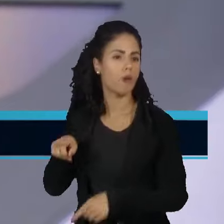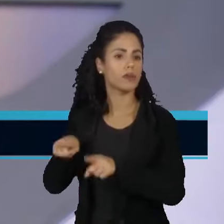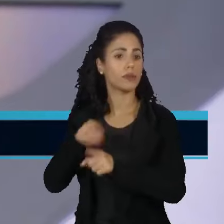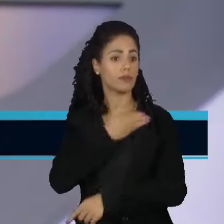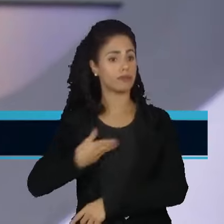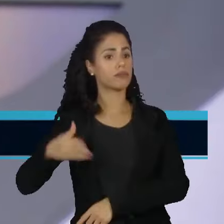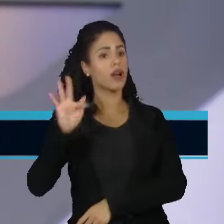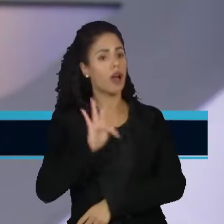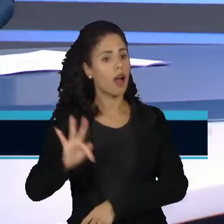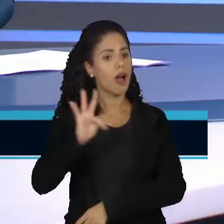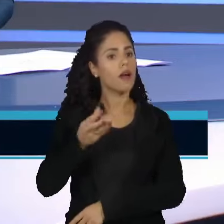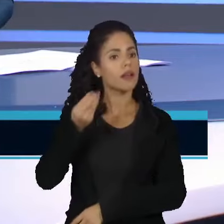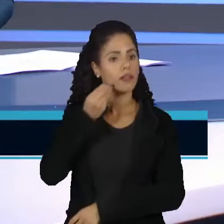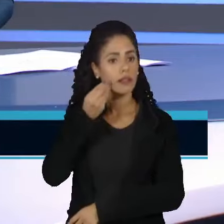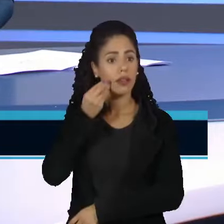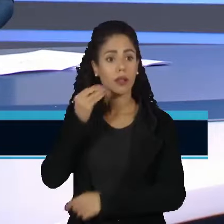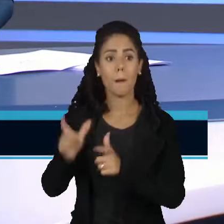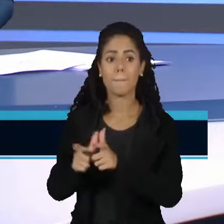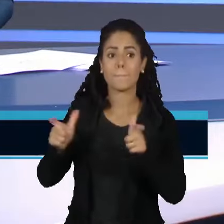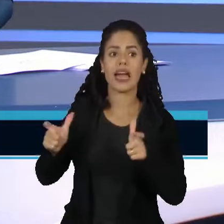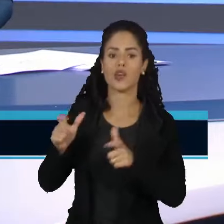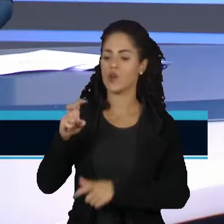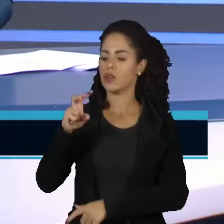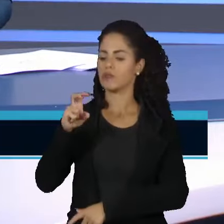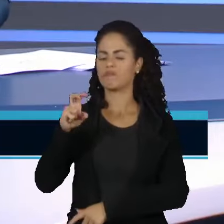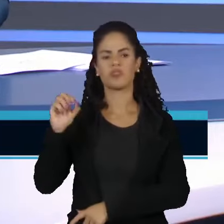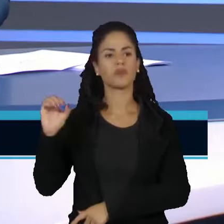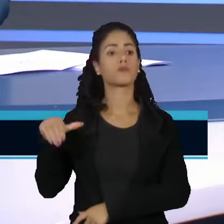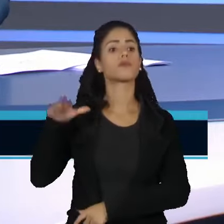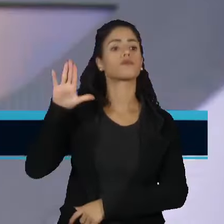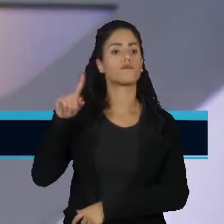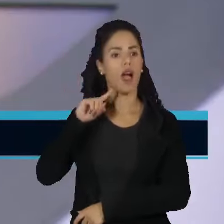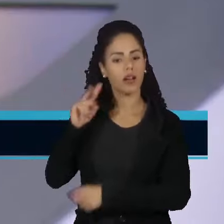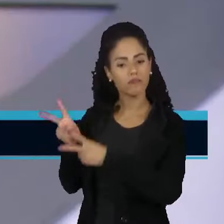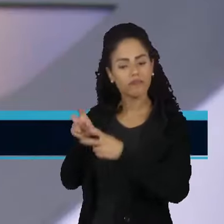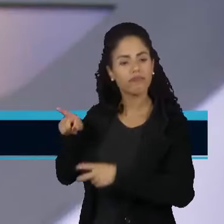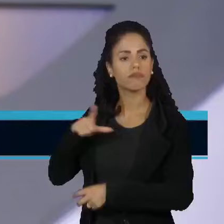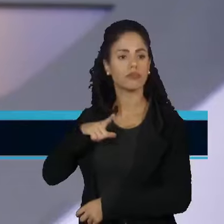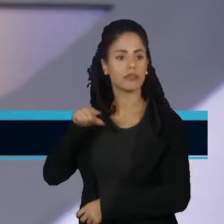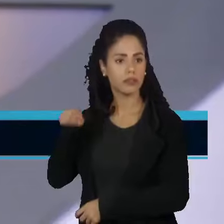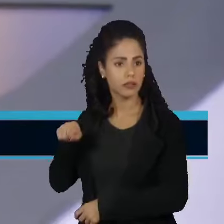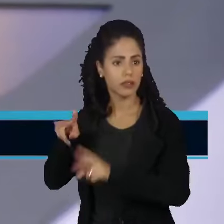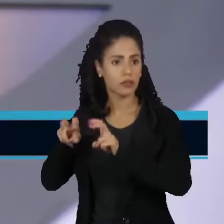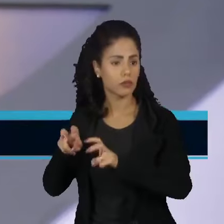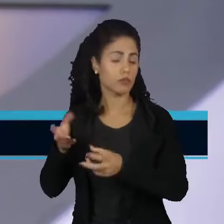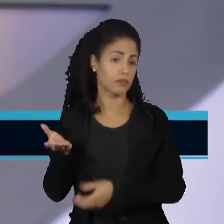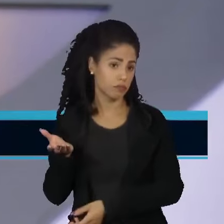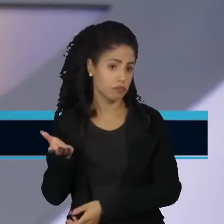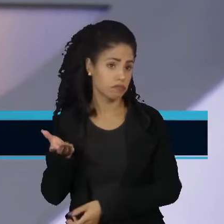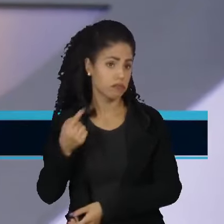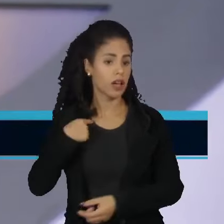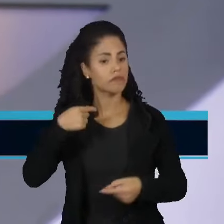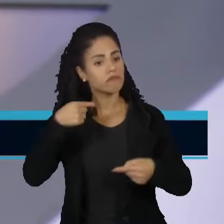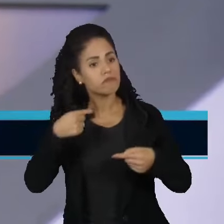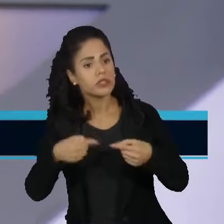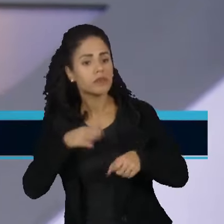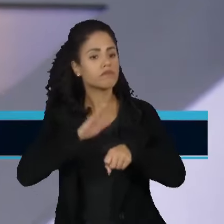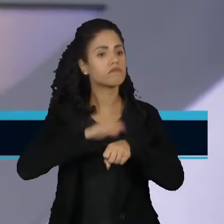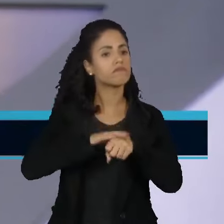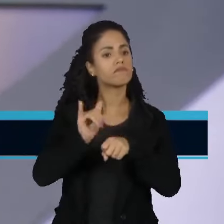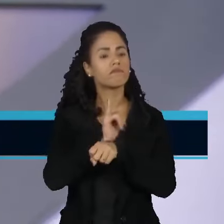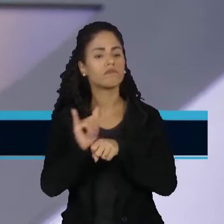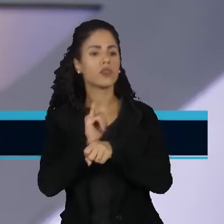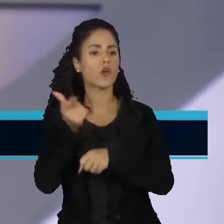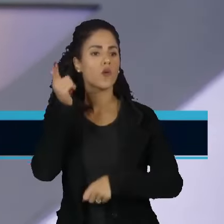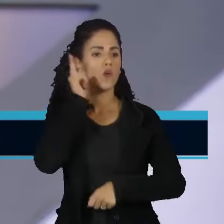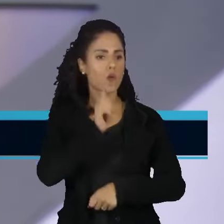como detentora da maior parte das ações, não afasta a necessidade de que você tenha uma boa política para conduzir